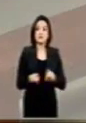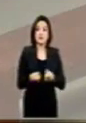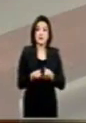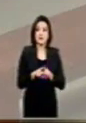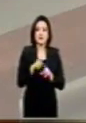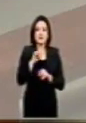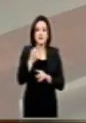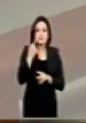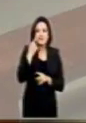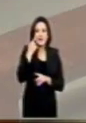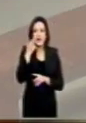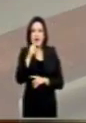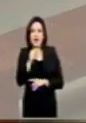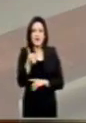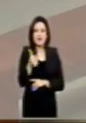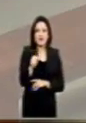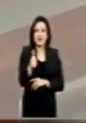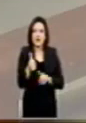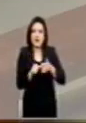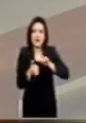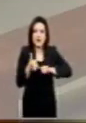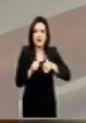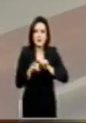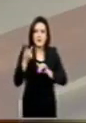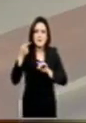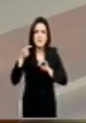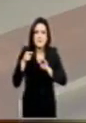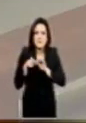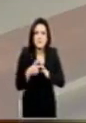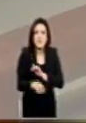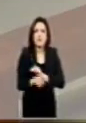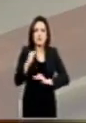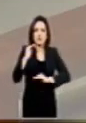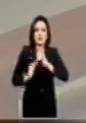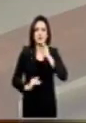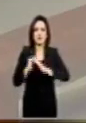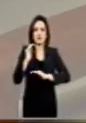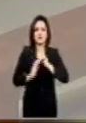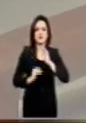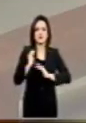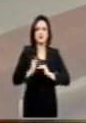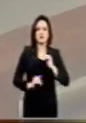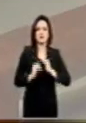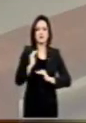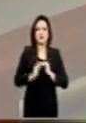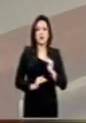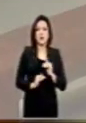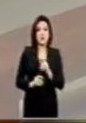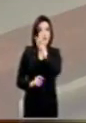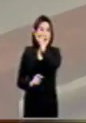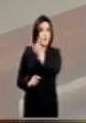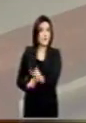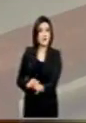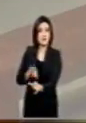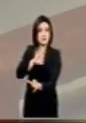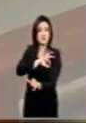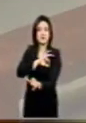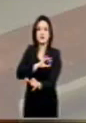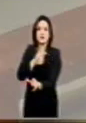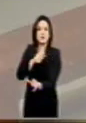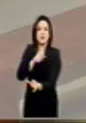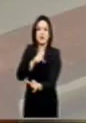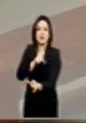um viés funcionalista, não trouxe a atuação desses policiais nenhum risco ao